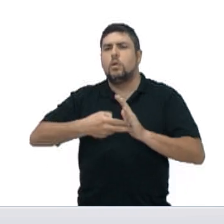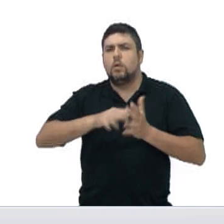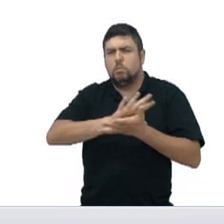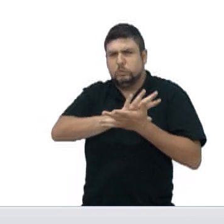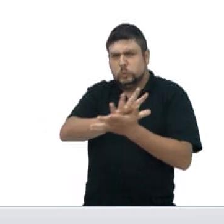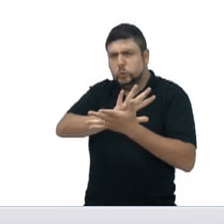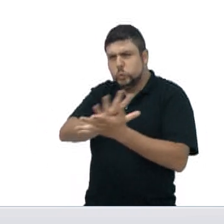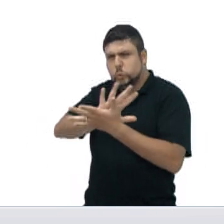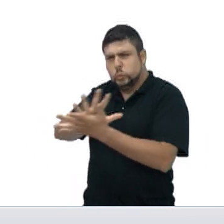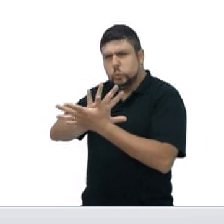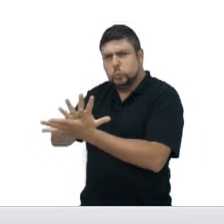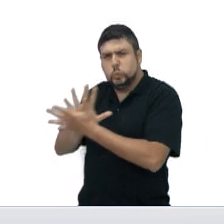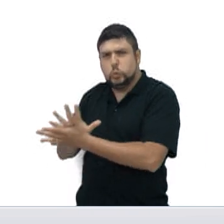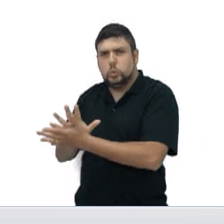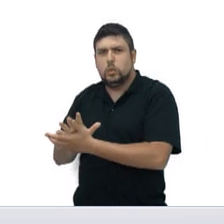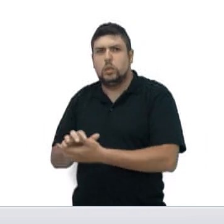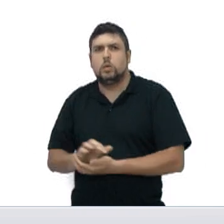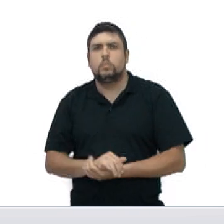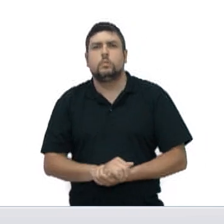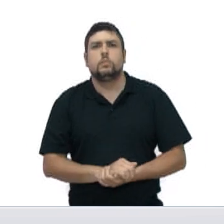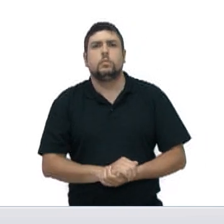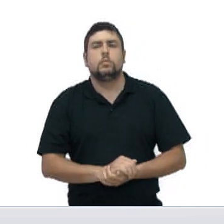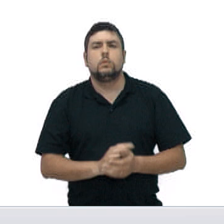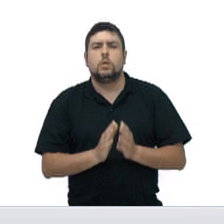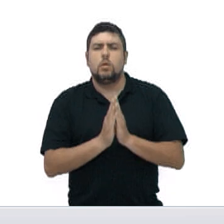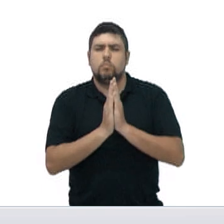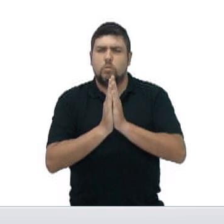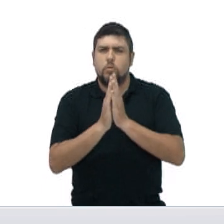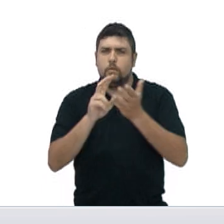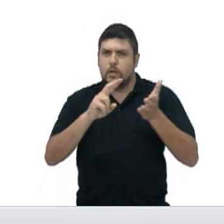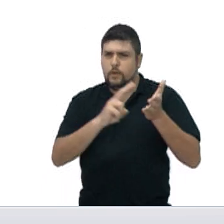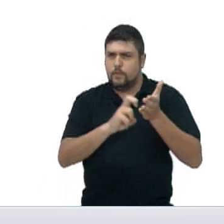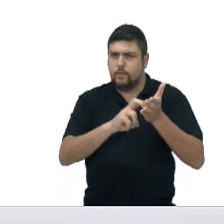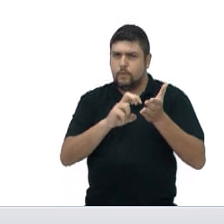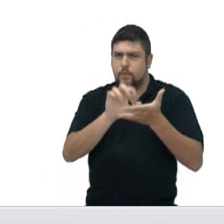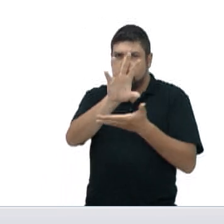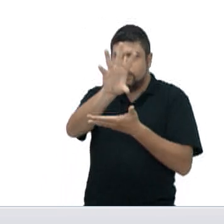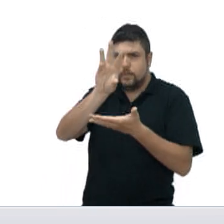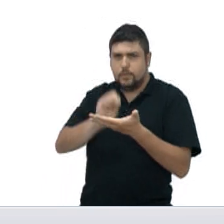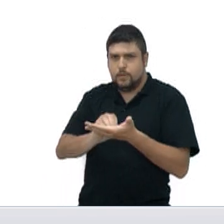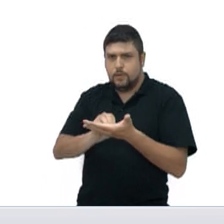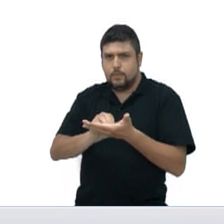Por favor, anota esse vocabulário aí no seu caderninho.